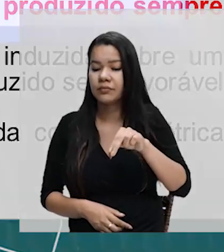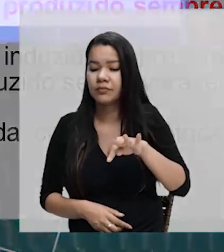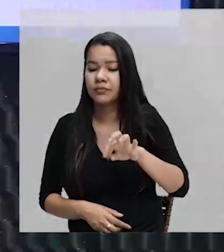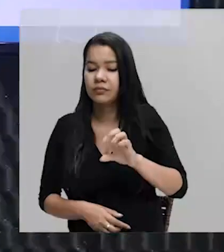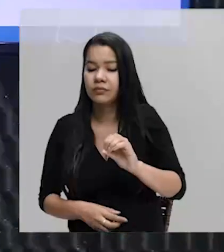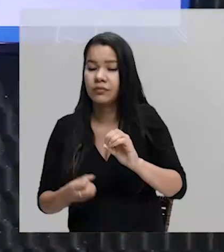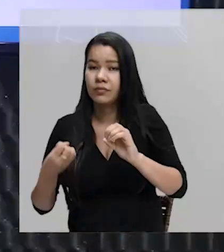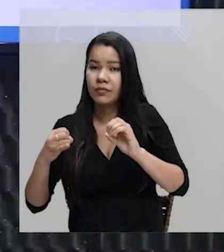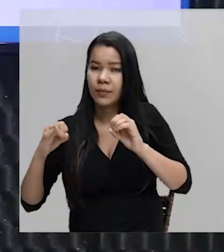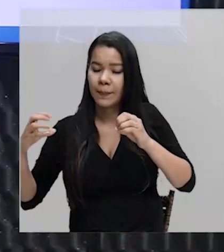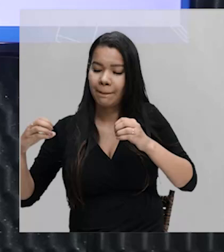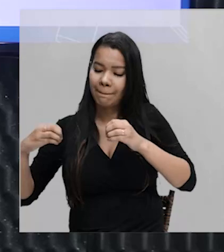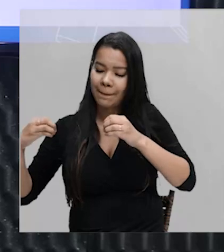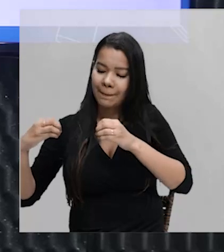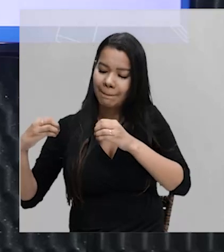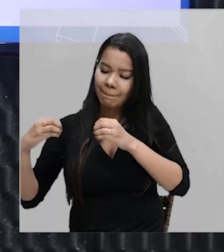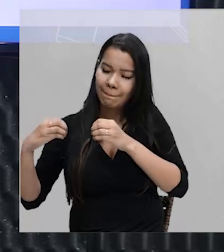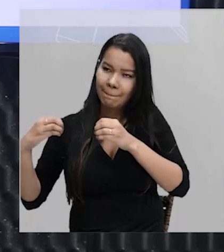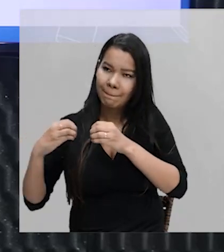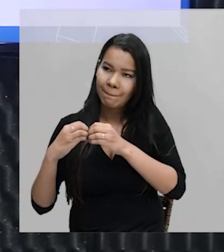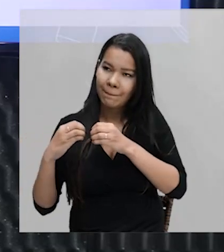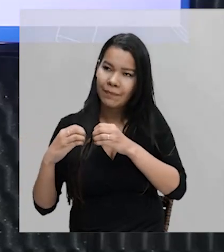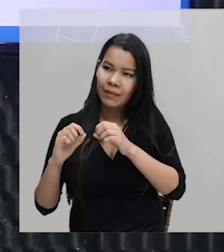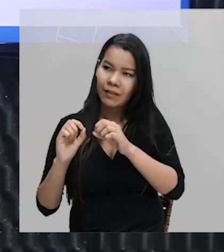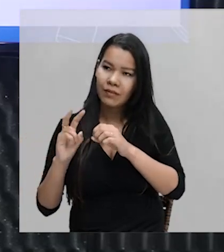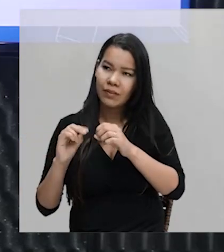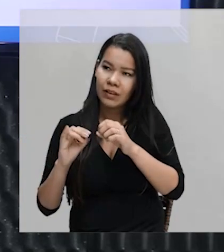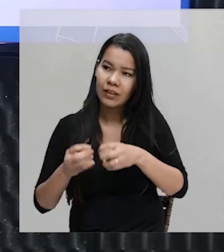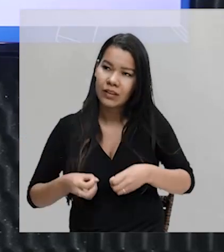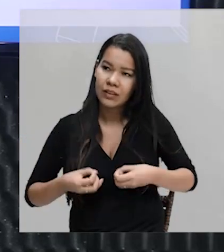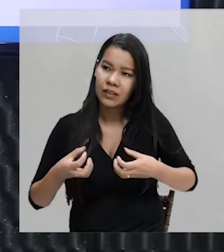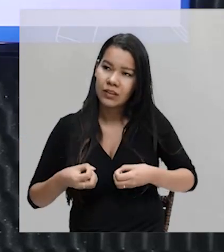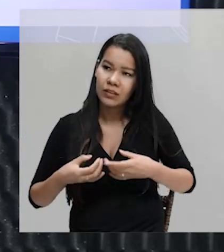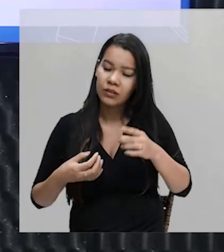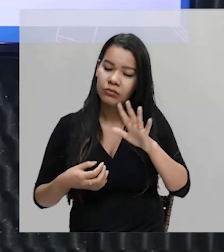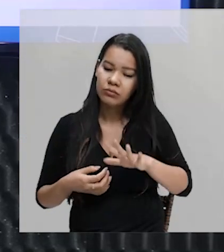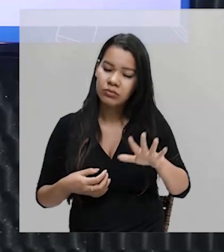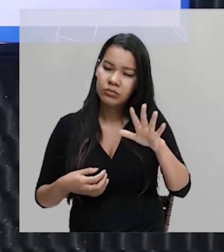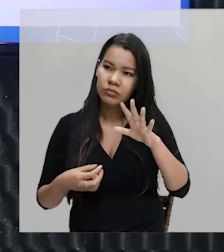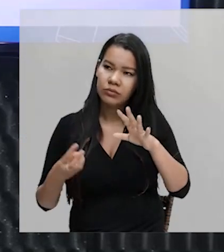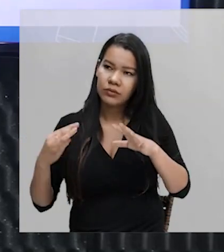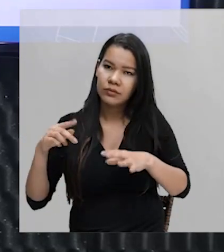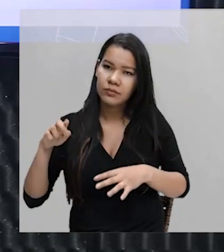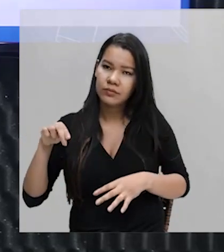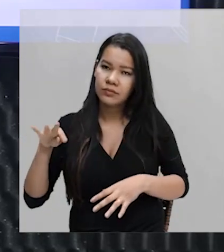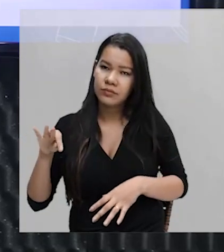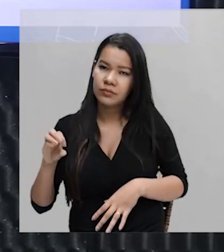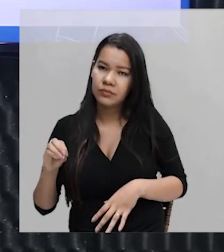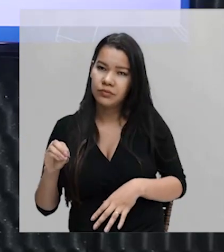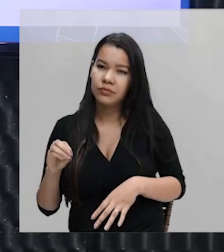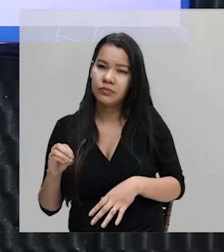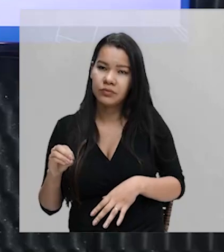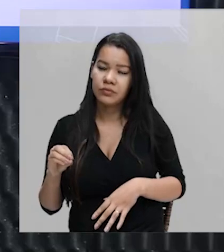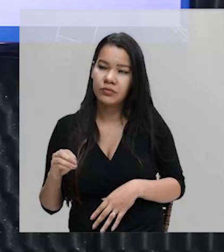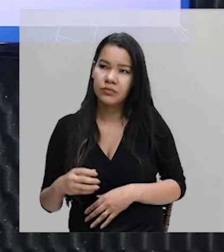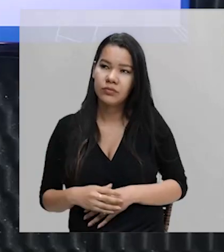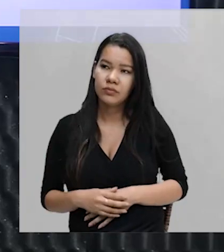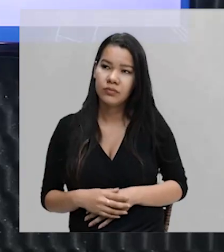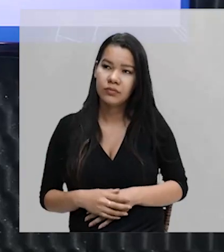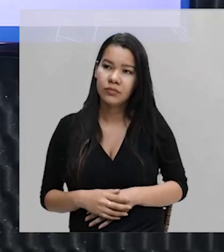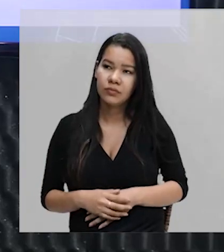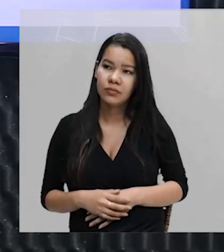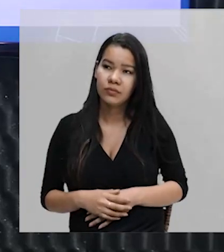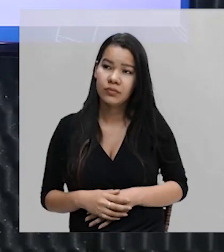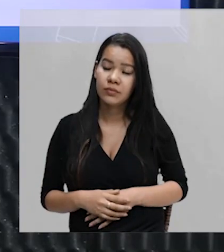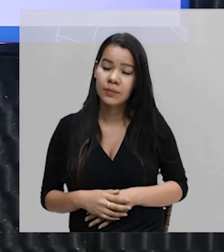vai gerar ali, no, na, naquele outro condutor, também vai ser gerado o campo magnético justamente por uma corrente induzida que vai ser